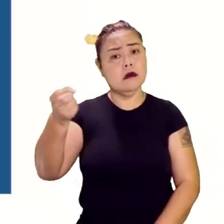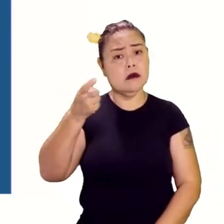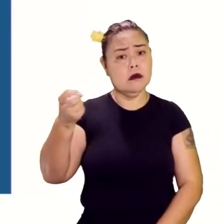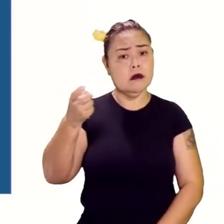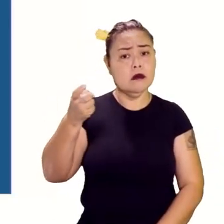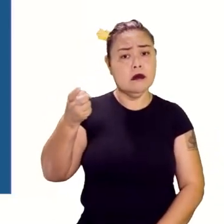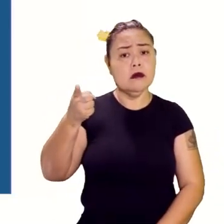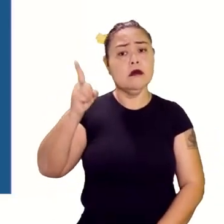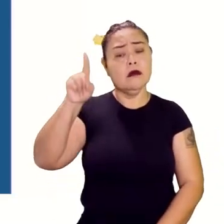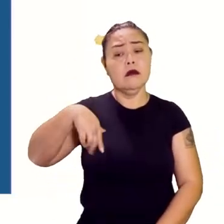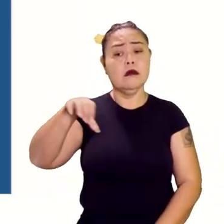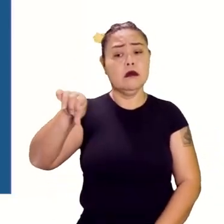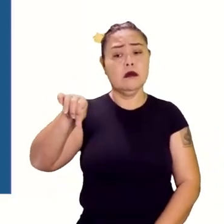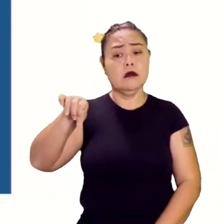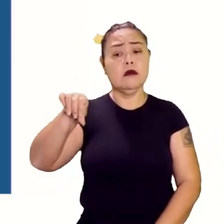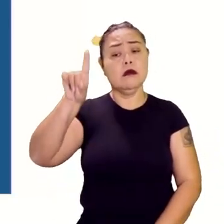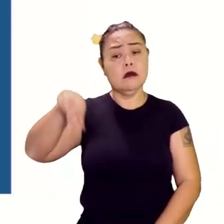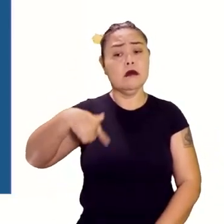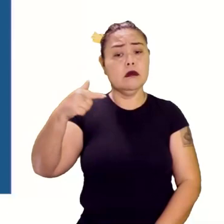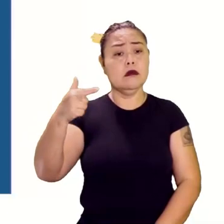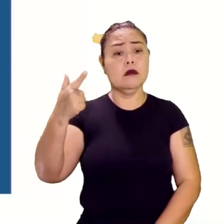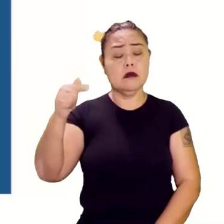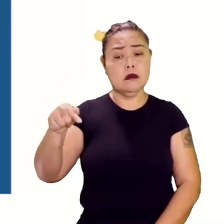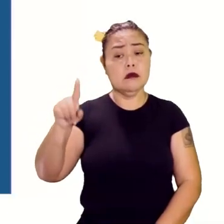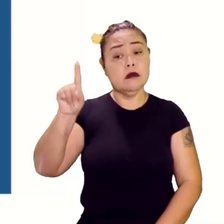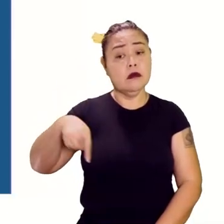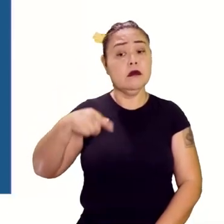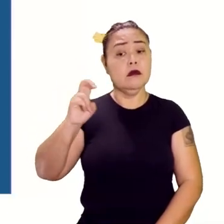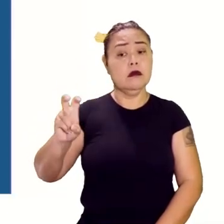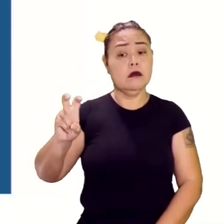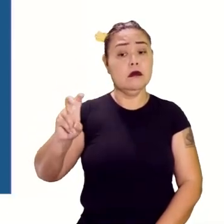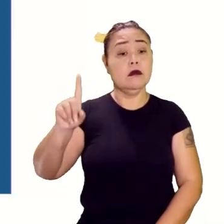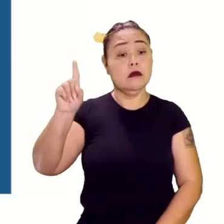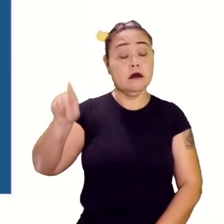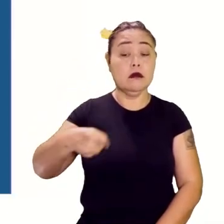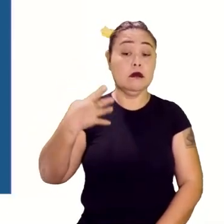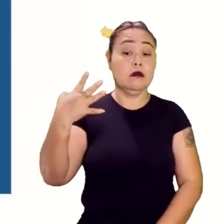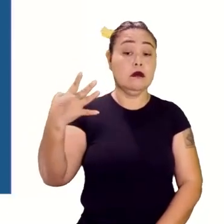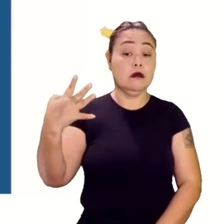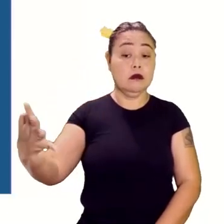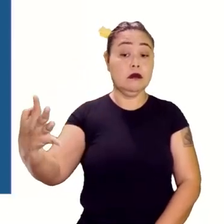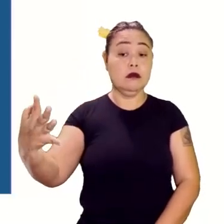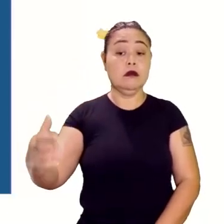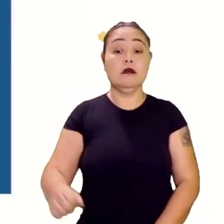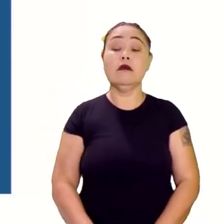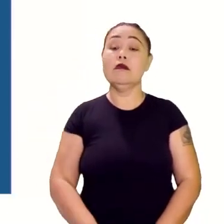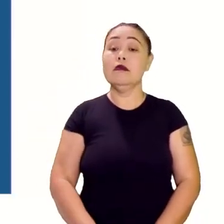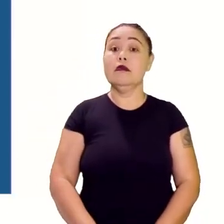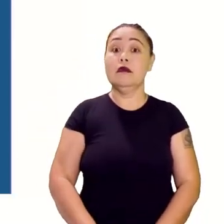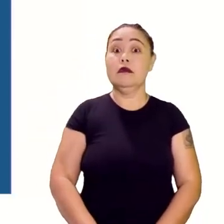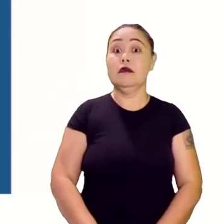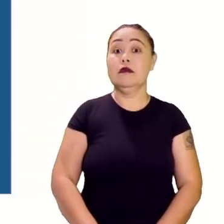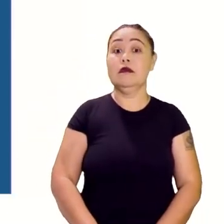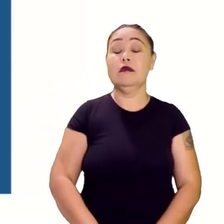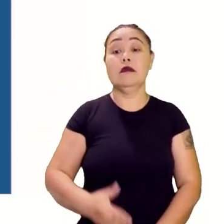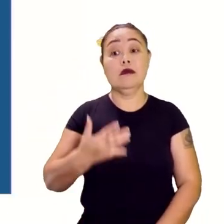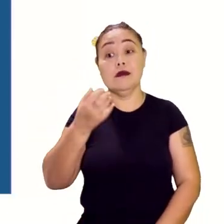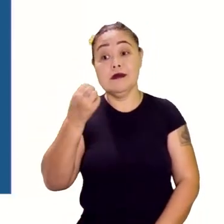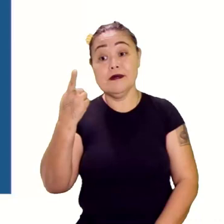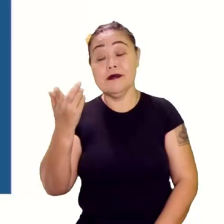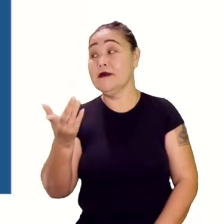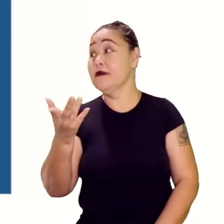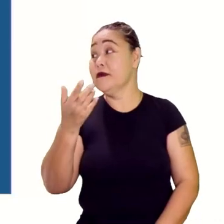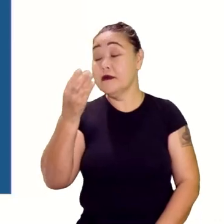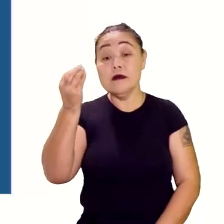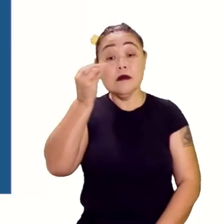x, minha amiga? X é 9? Quem x é x? X é 7? X é 5 ou x é 4? Não. Pois é,